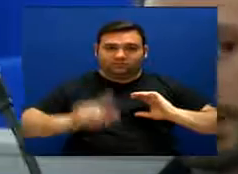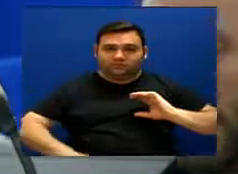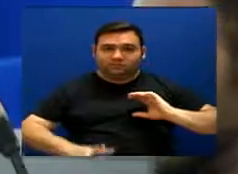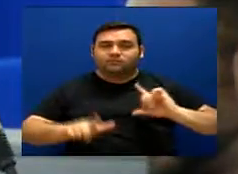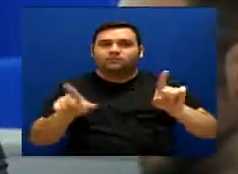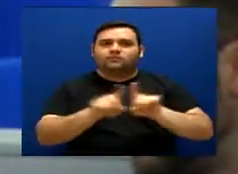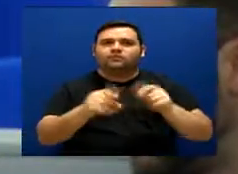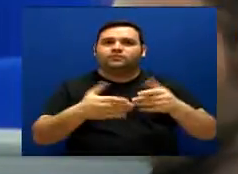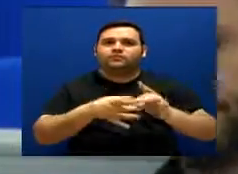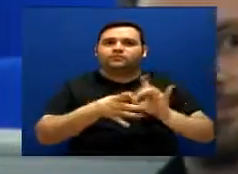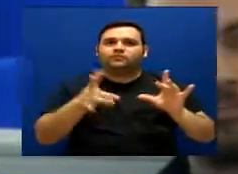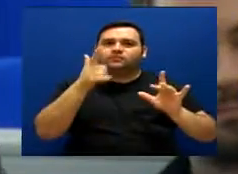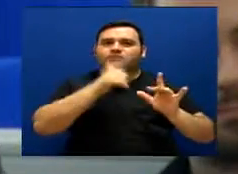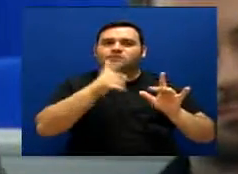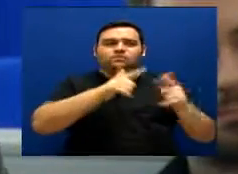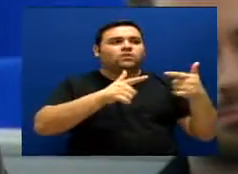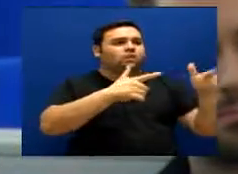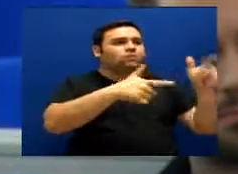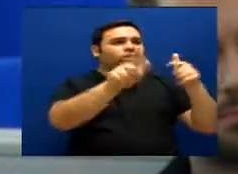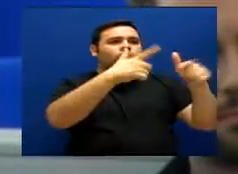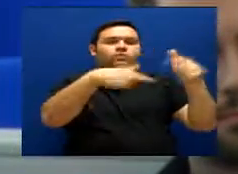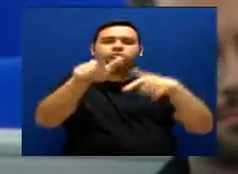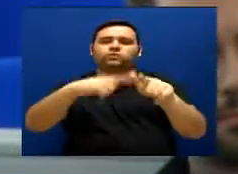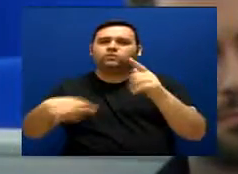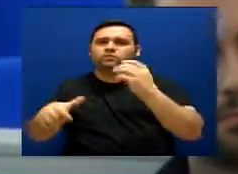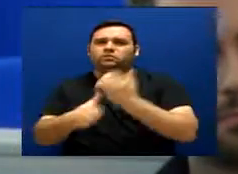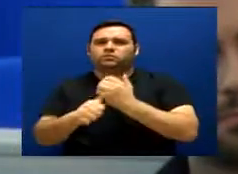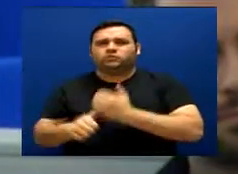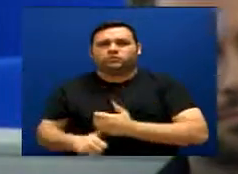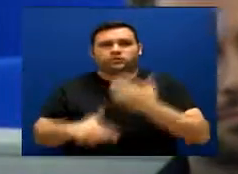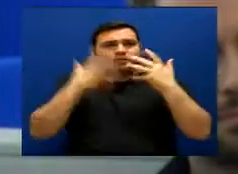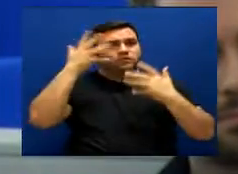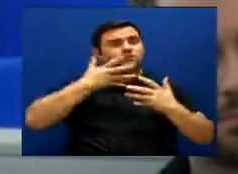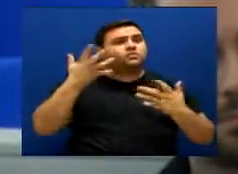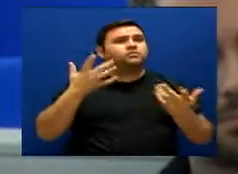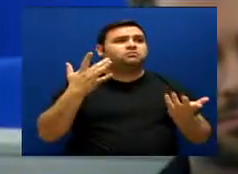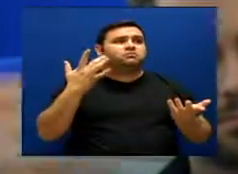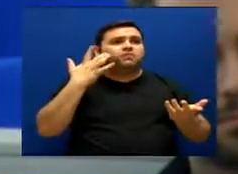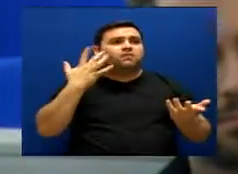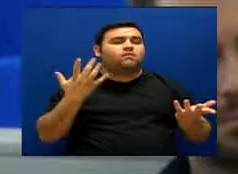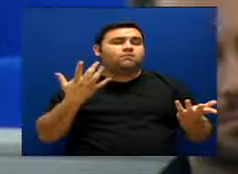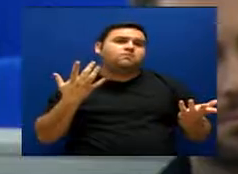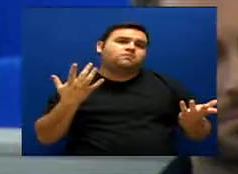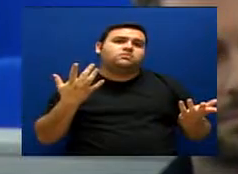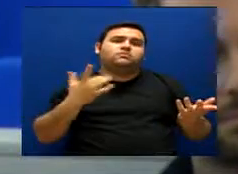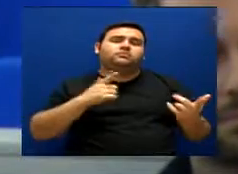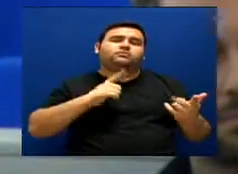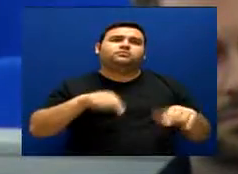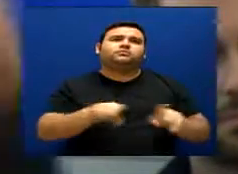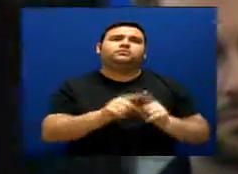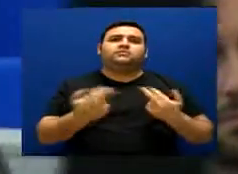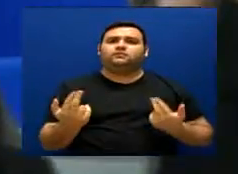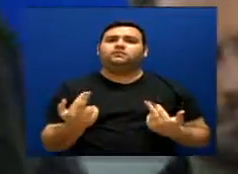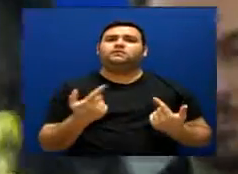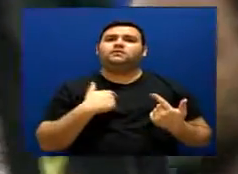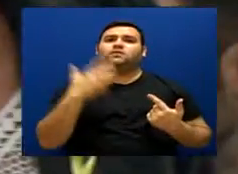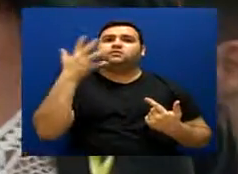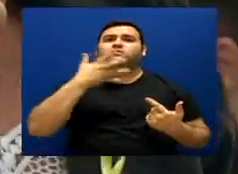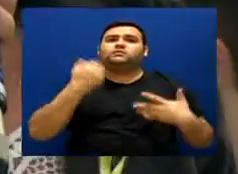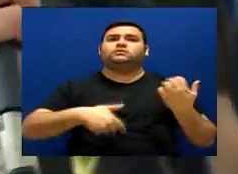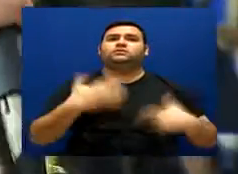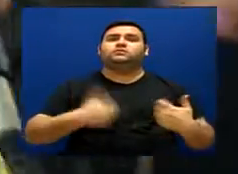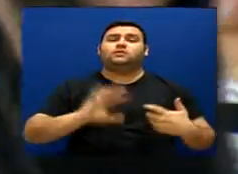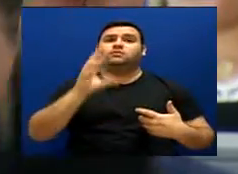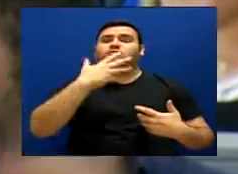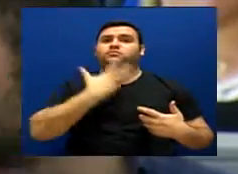e abriu espaço para que vários outros vereadores falassem, eu acho que eu tenho o mesmo direito de falar sobre